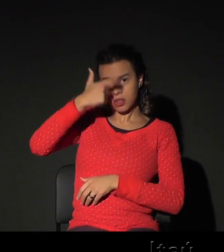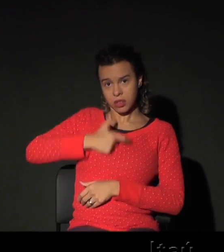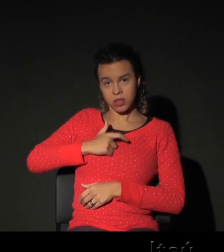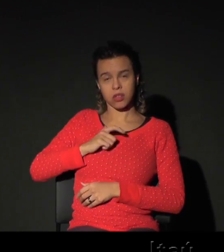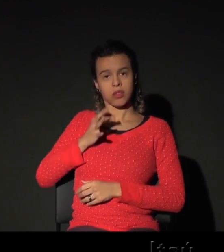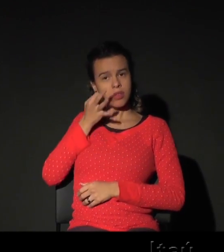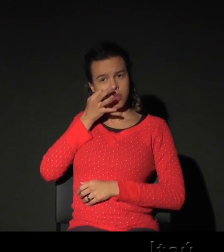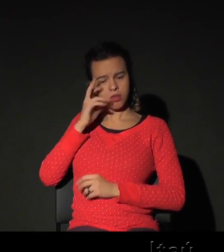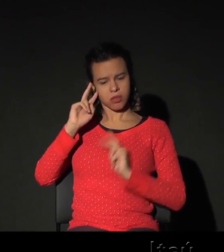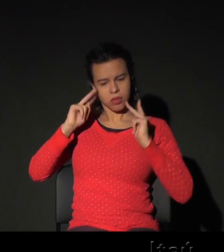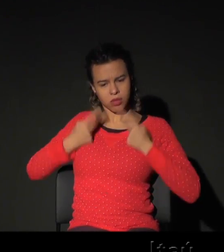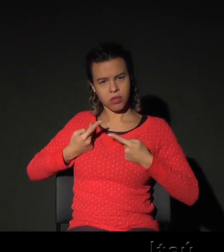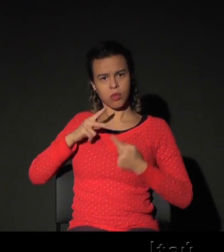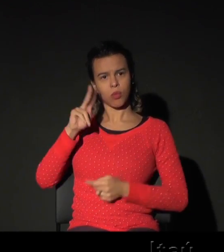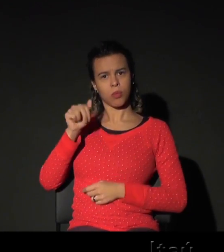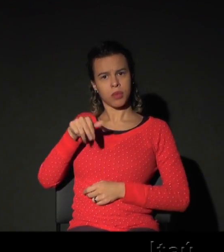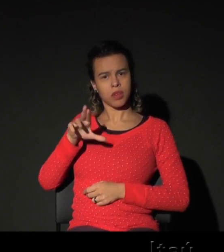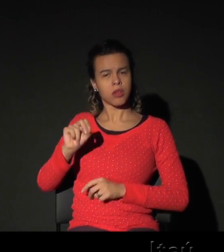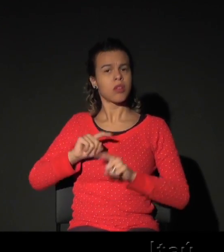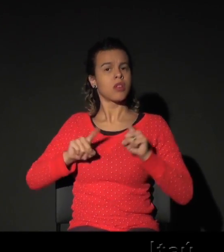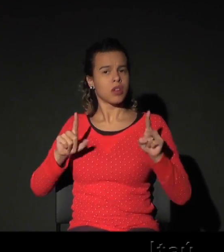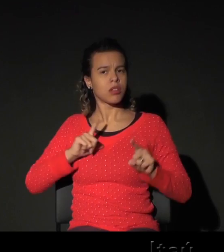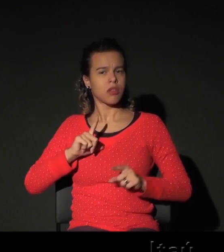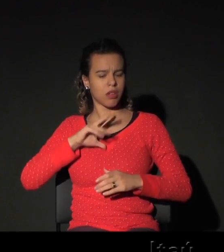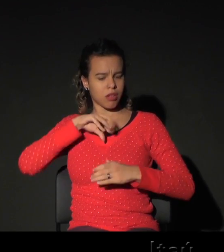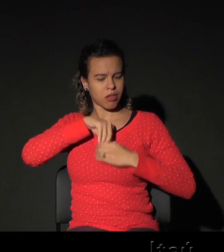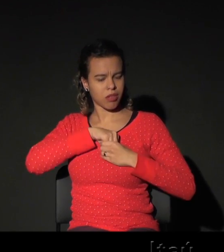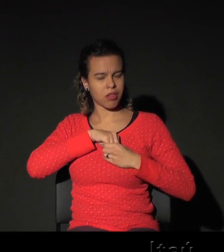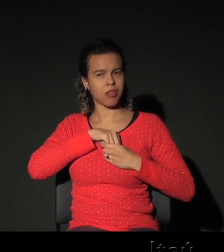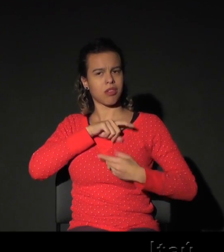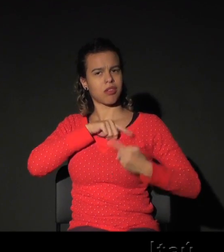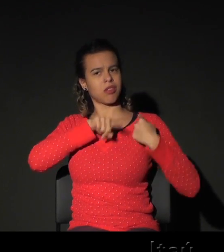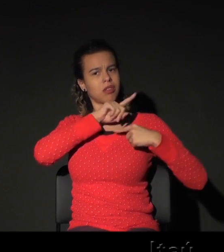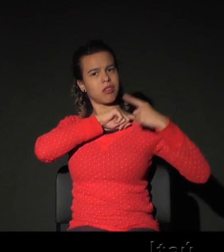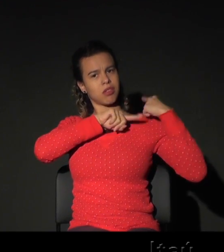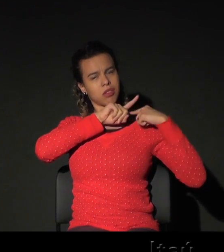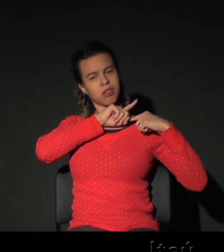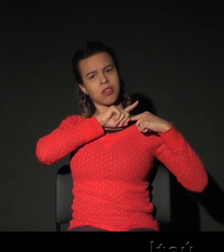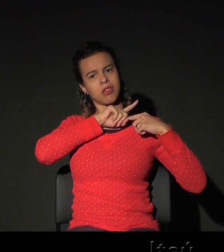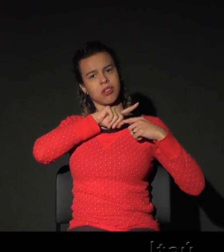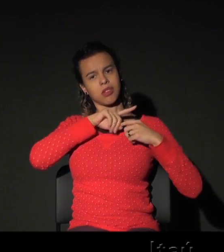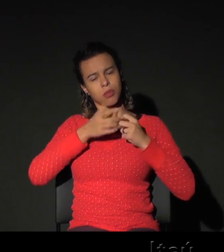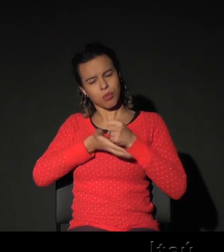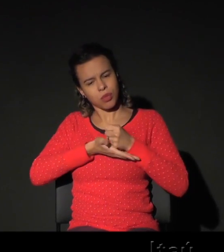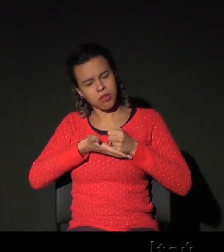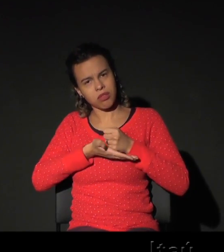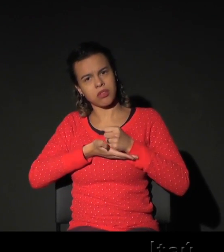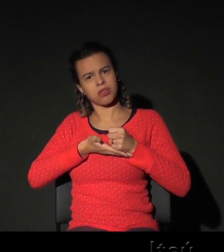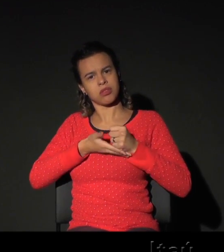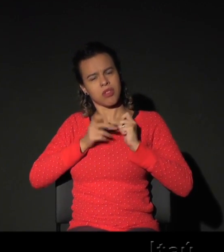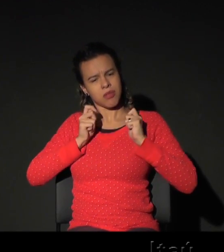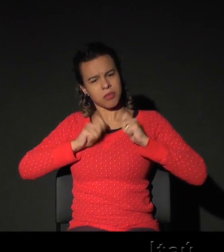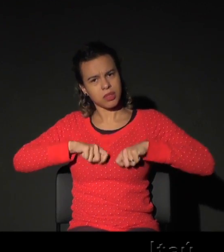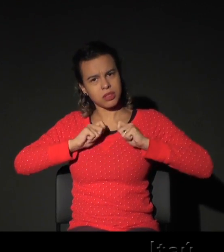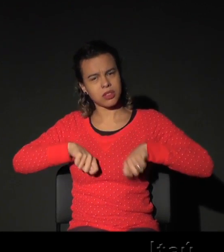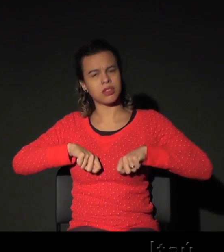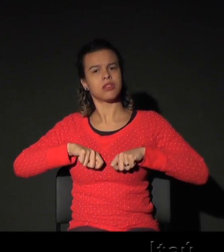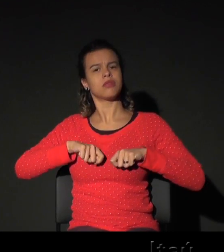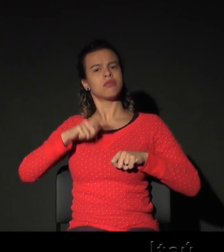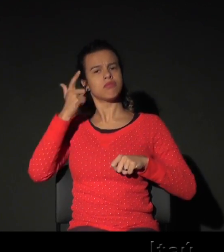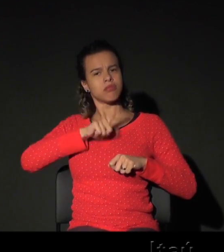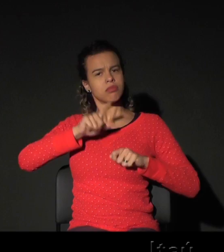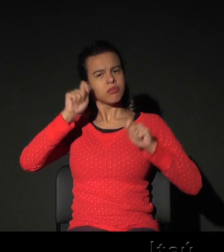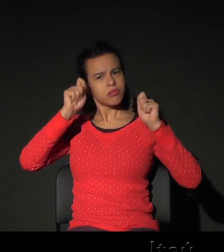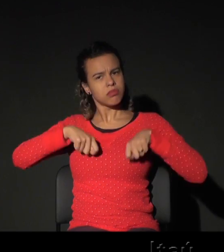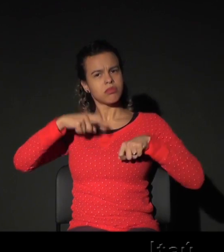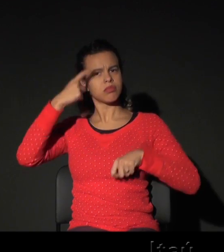humanos mas com as nossas essências com as nossas capacidades de poder